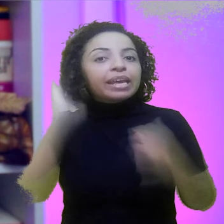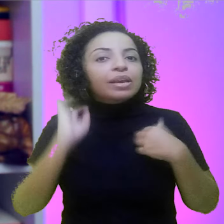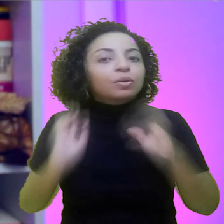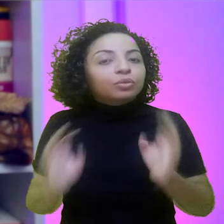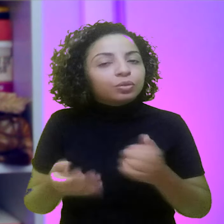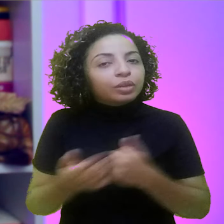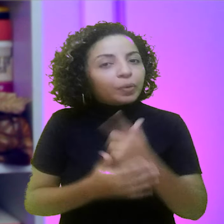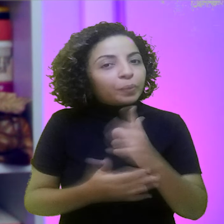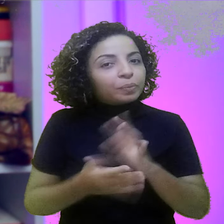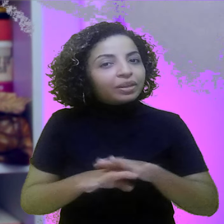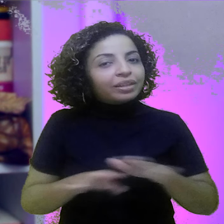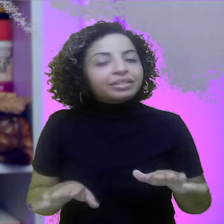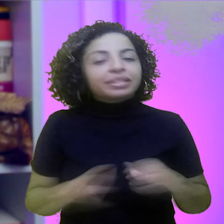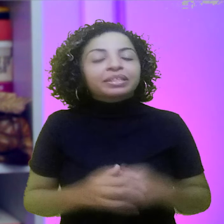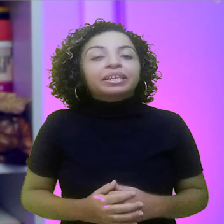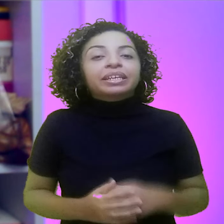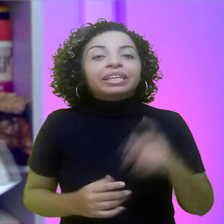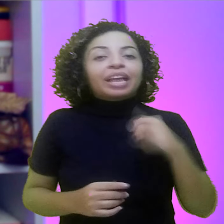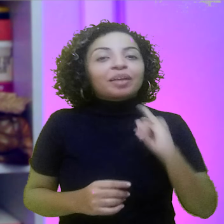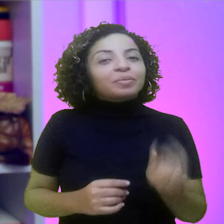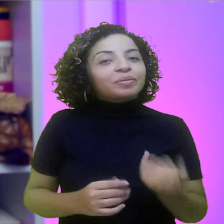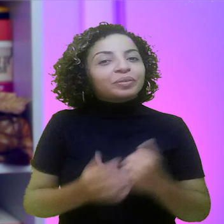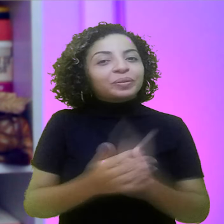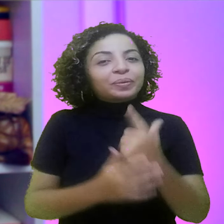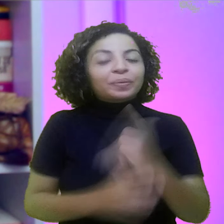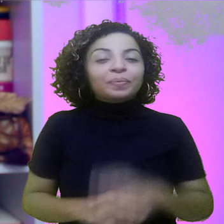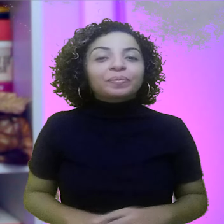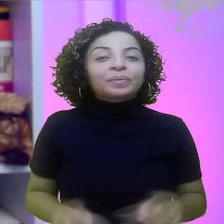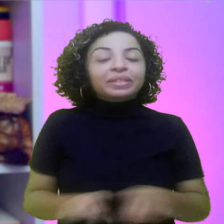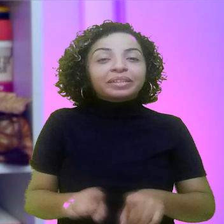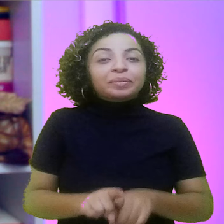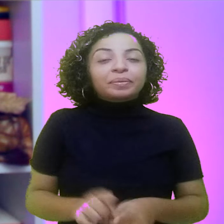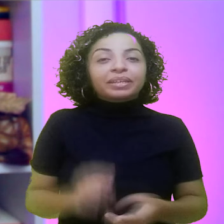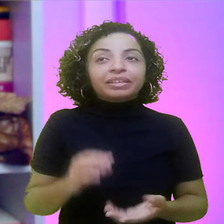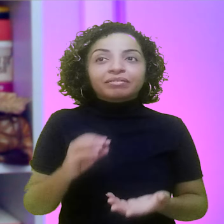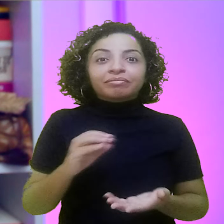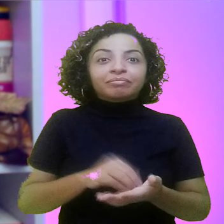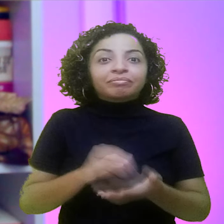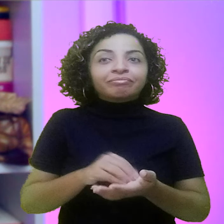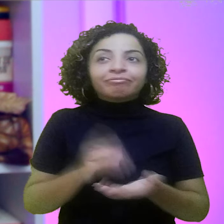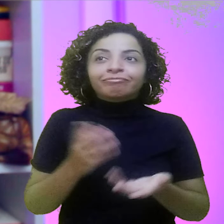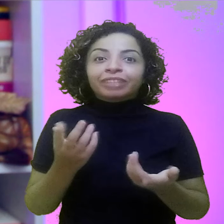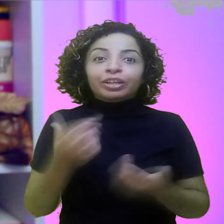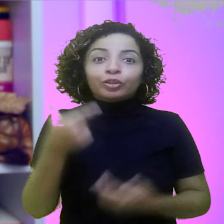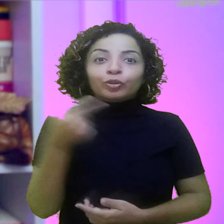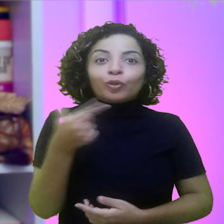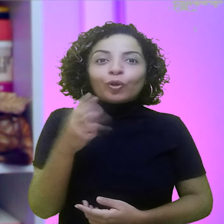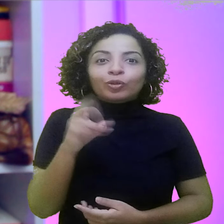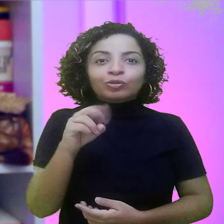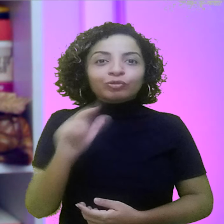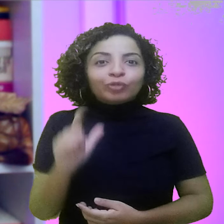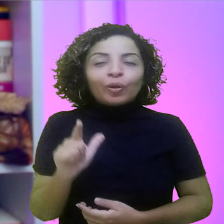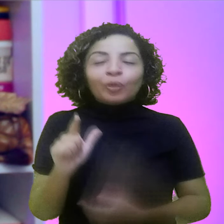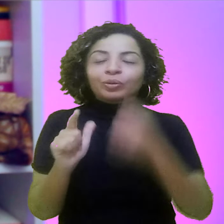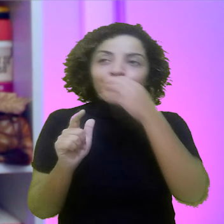comprei assim deles, tava uma oportunidade lá, aproveitei, comprei, e fiquei sempre buscando o volume 2,